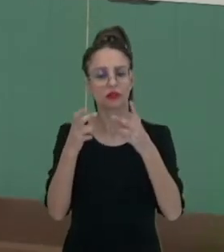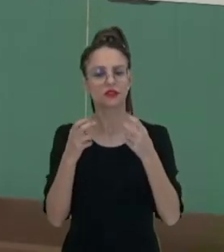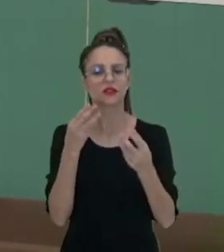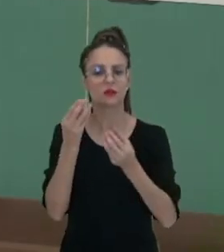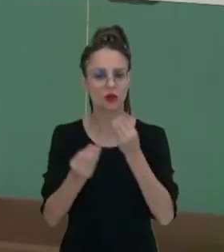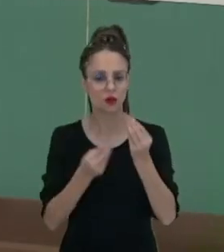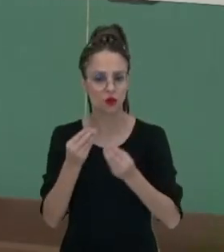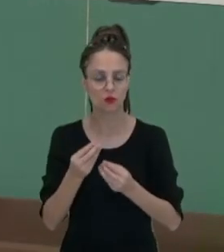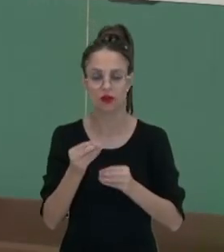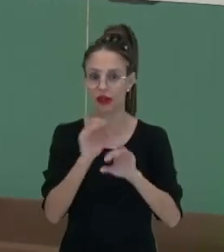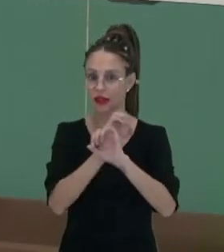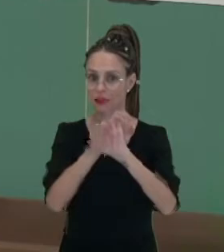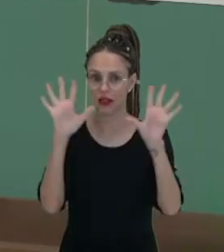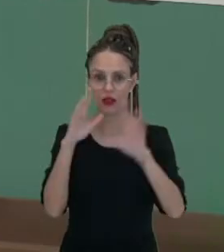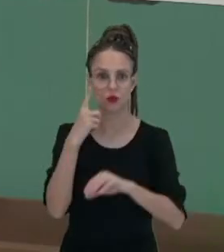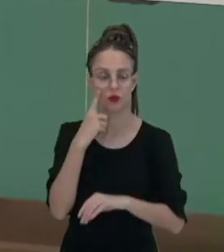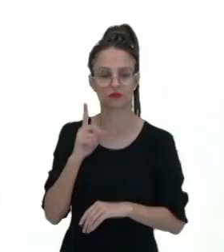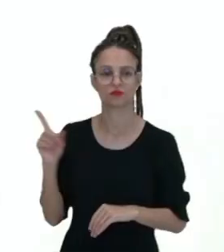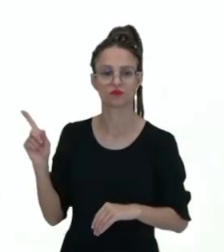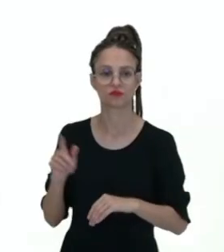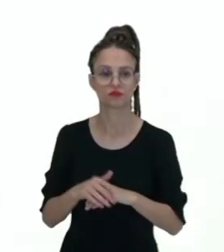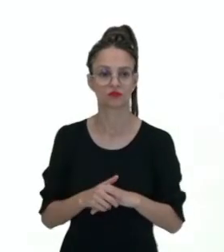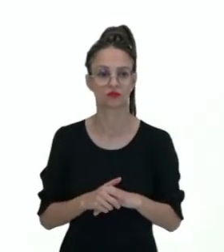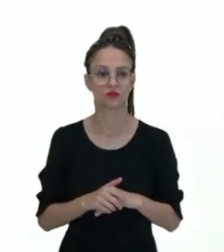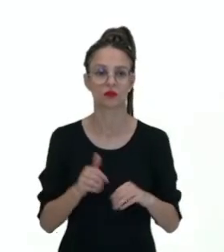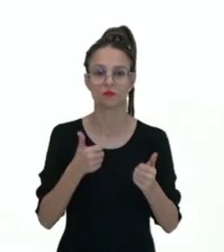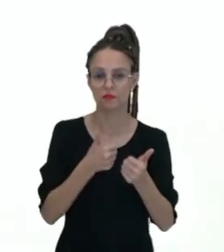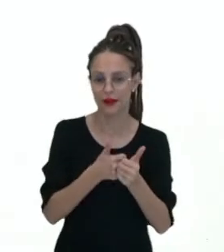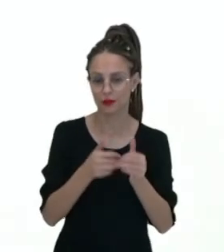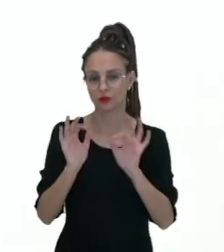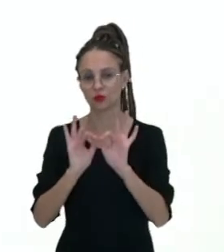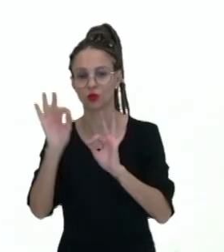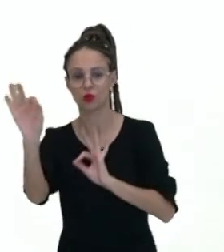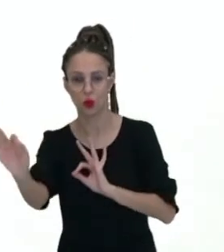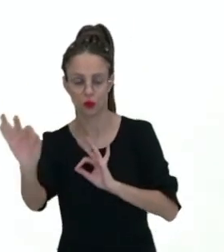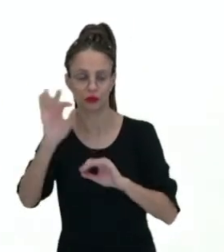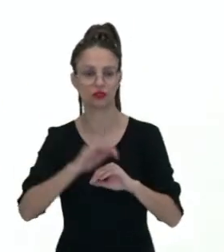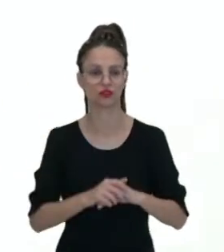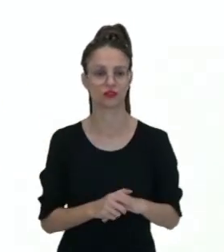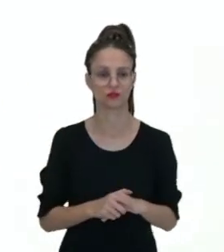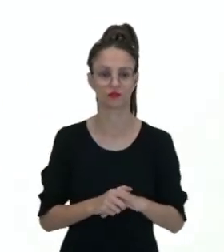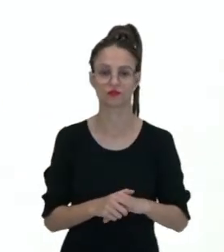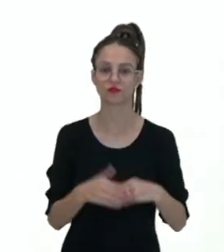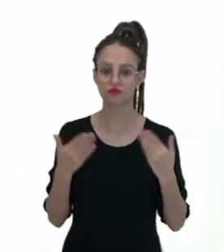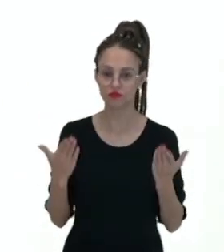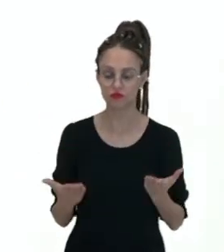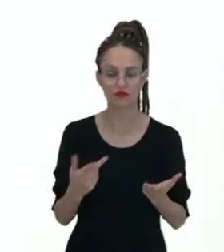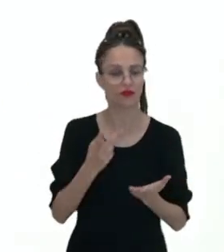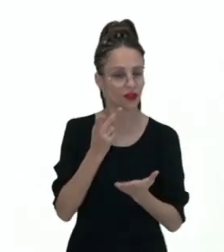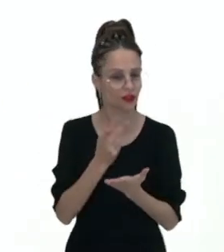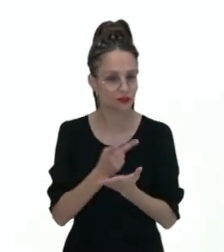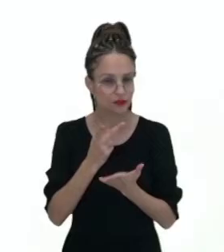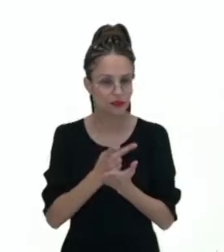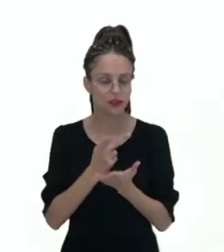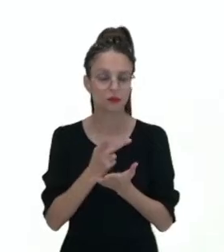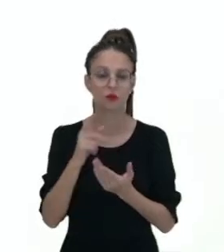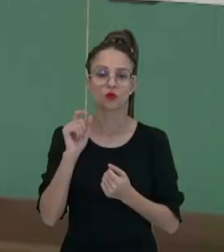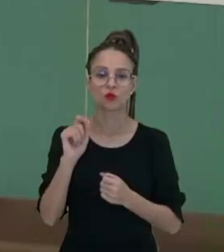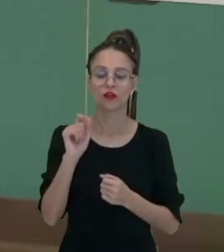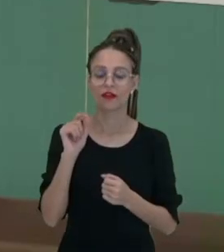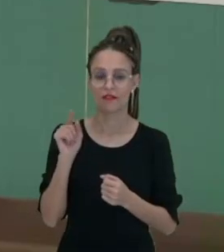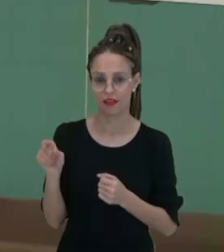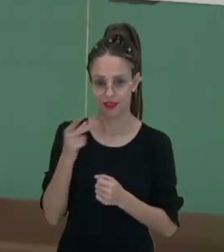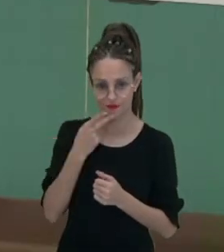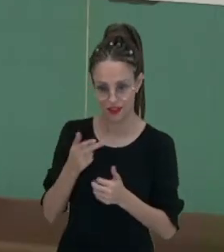isso fica bem nítido, ó. Perto, longe. Então, toda vez que ela diz que